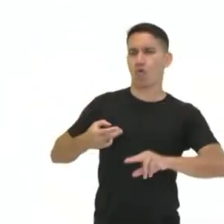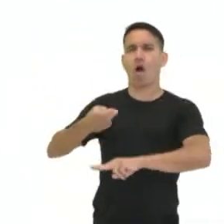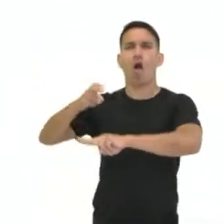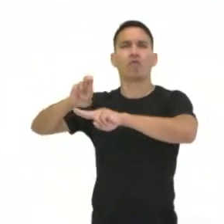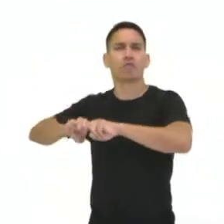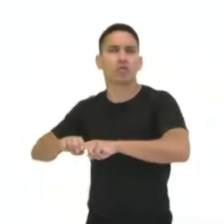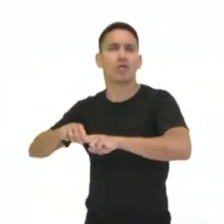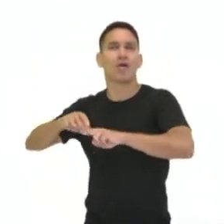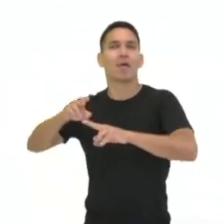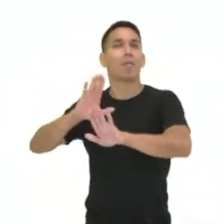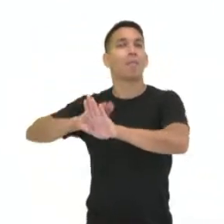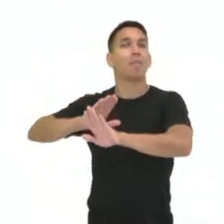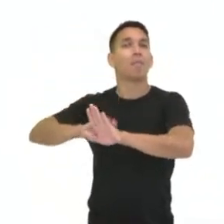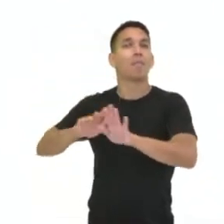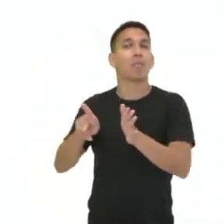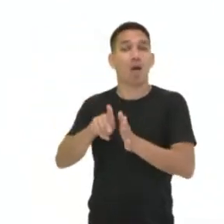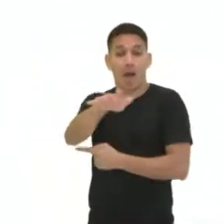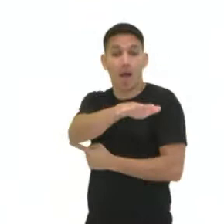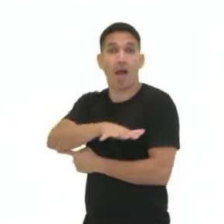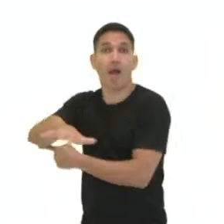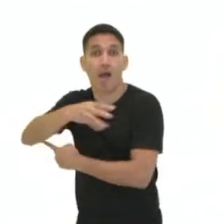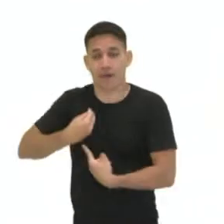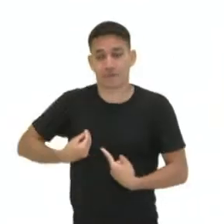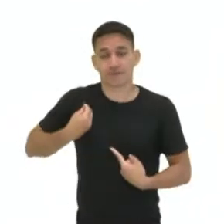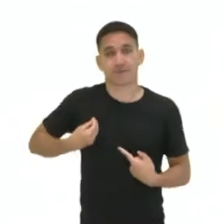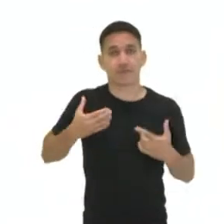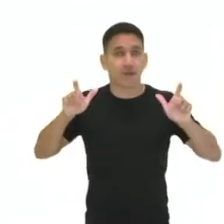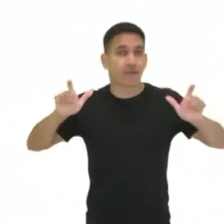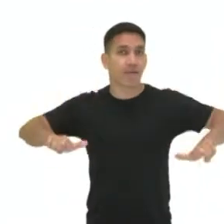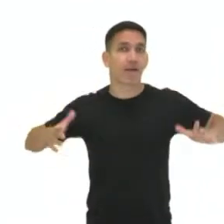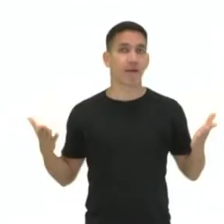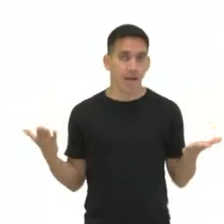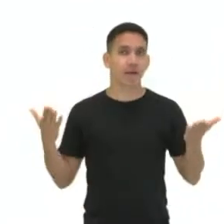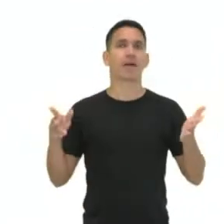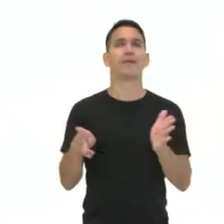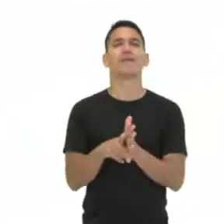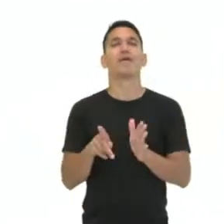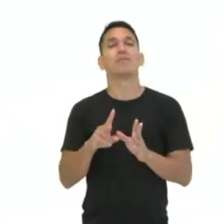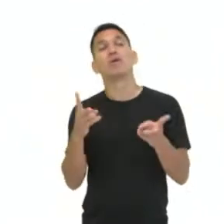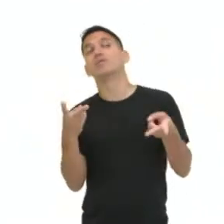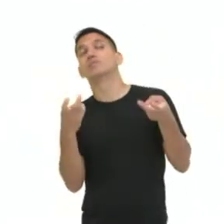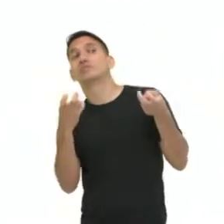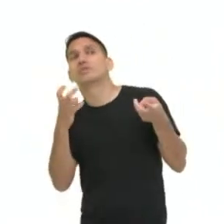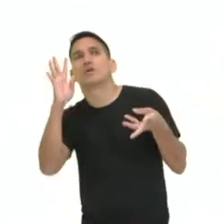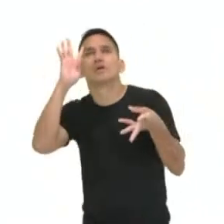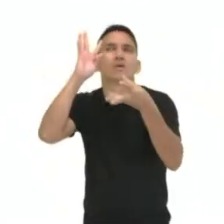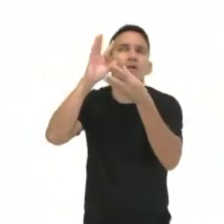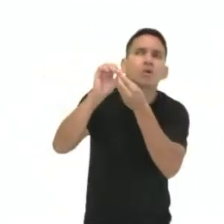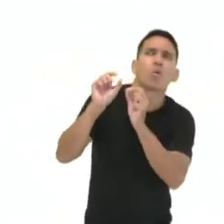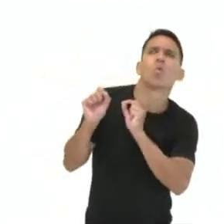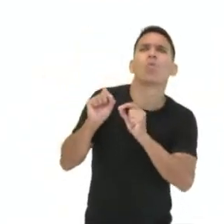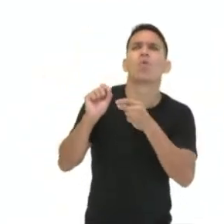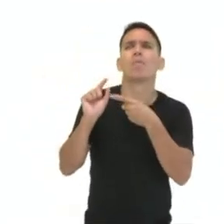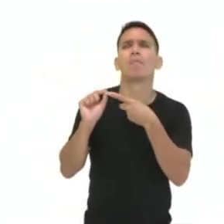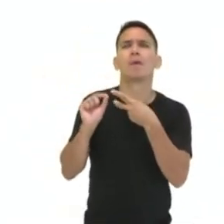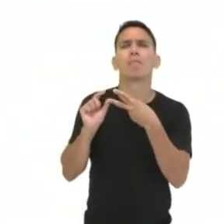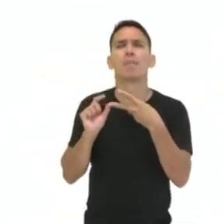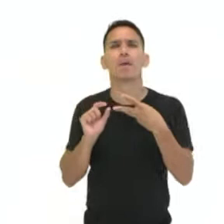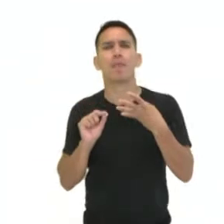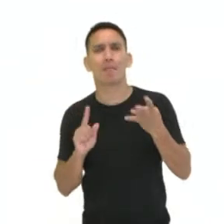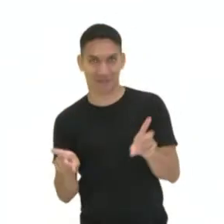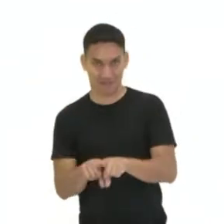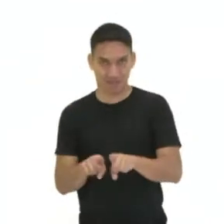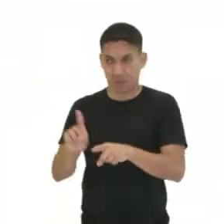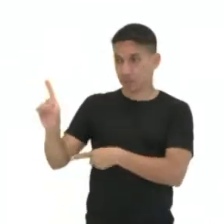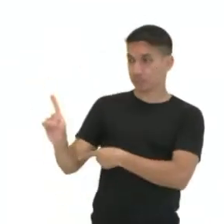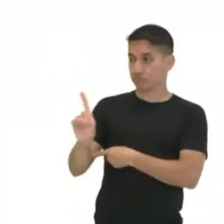simulando o ambiente onde esses personagens estão. Isso faz com que nós possamos fazer uma inferência, né, e deduzir de que os personagens